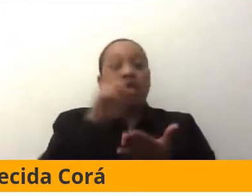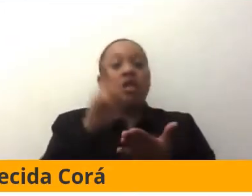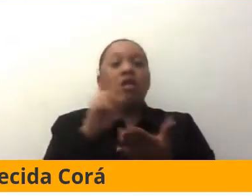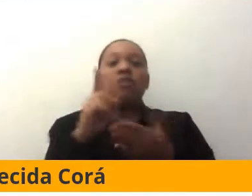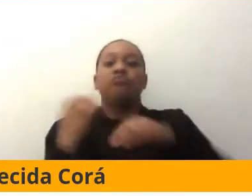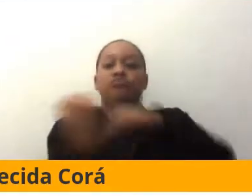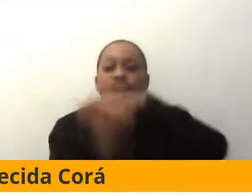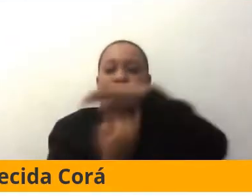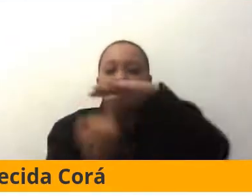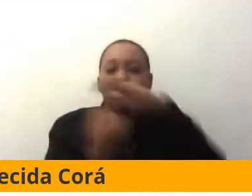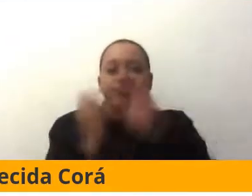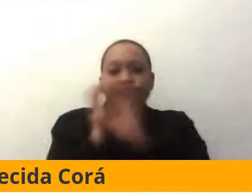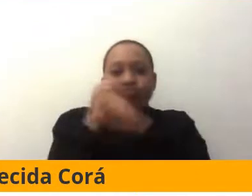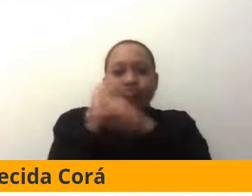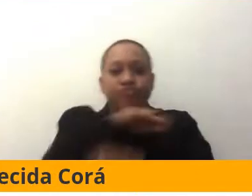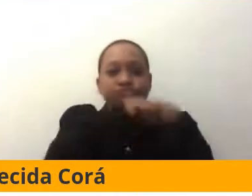mais